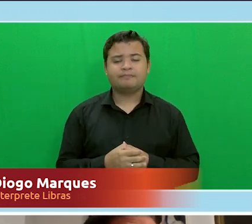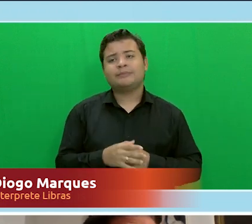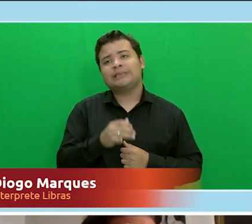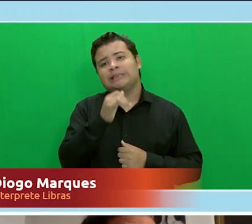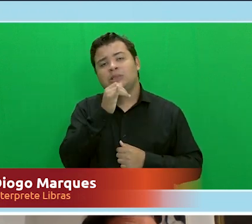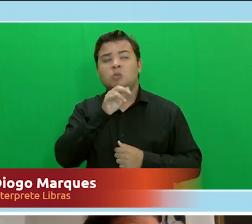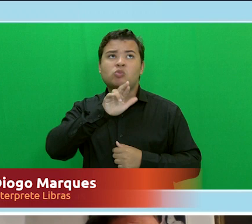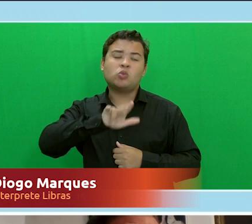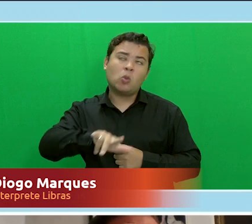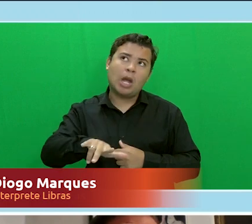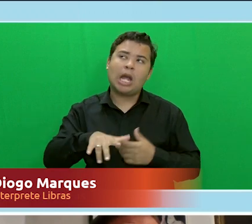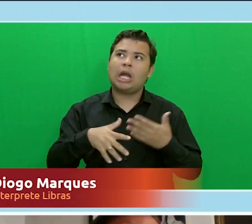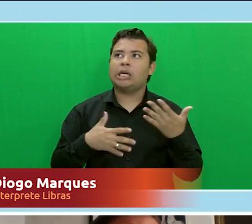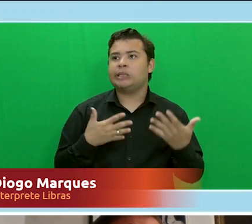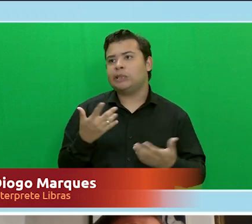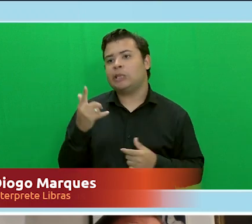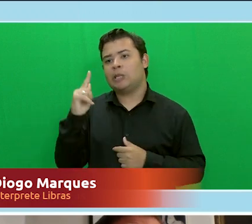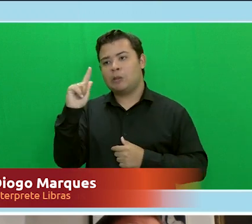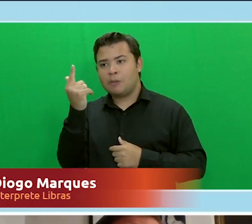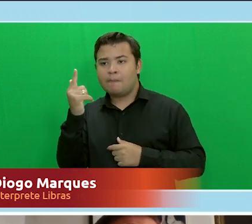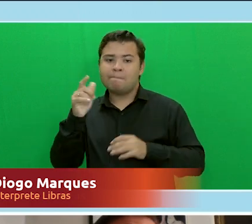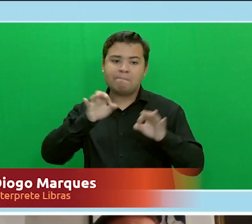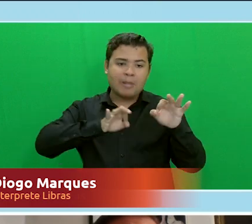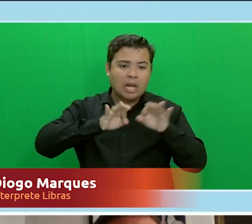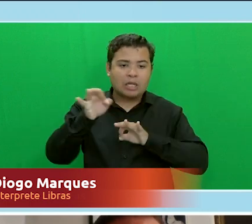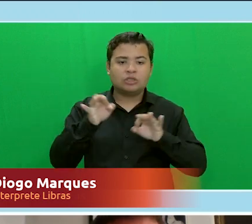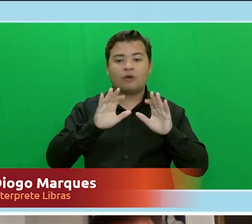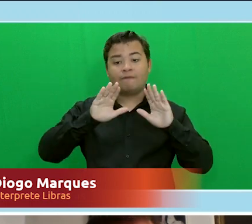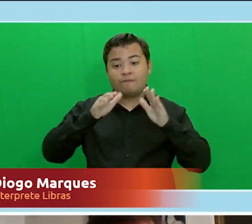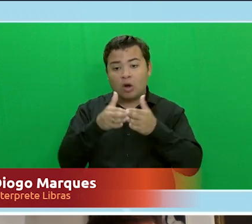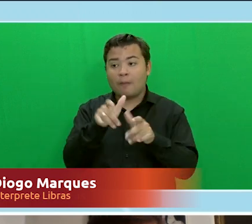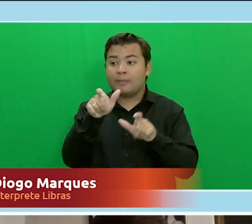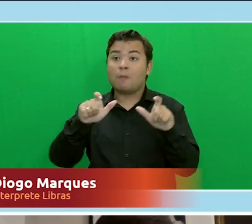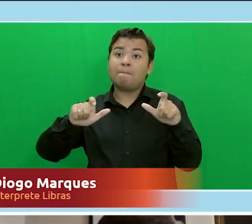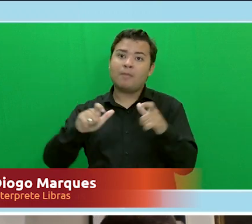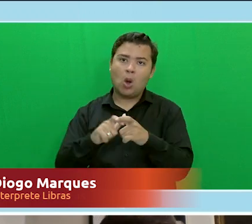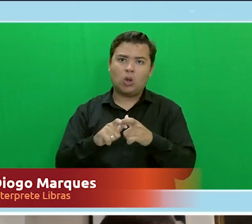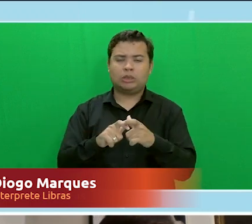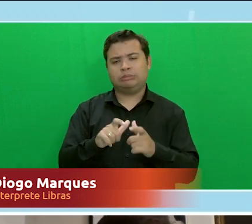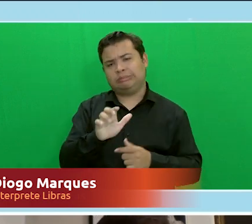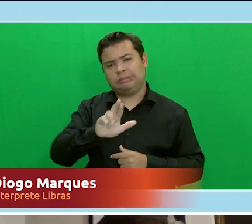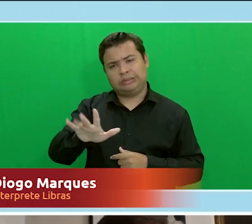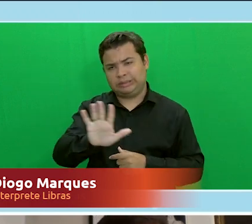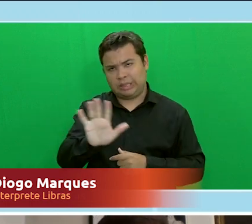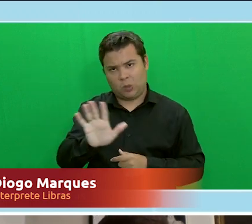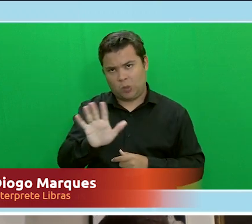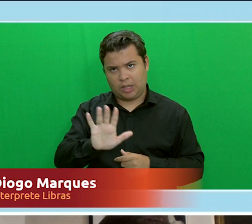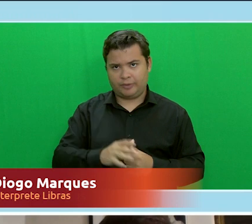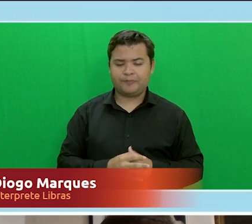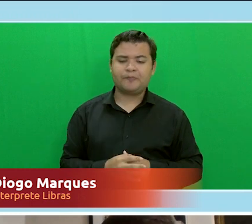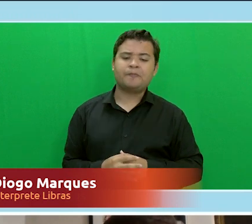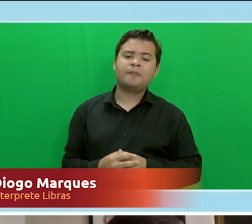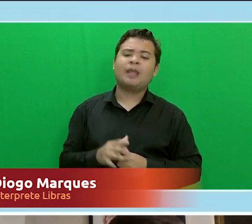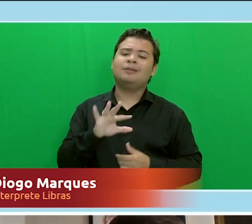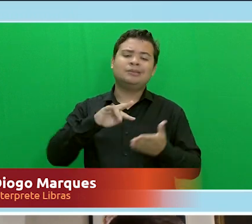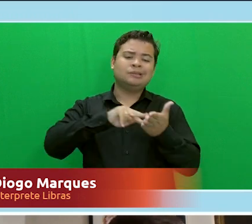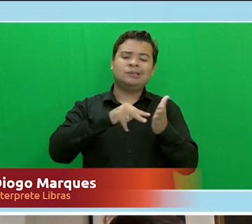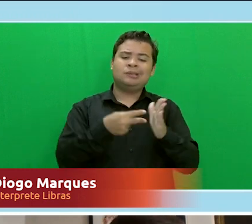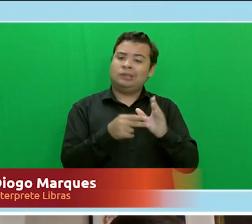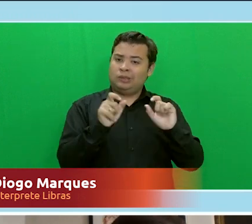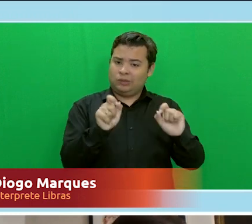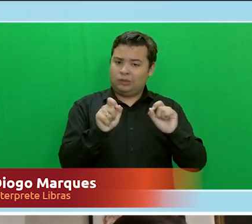Então, não é que ela foi planejada para poucas pessoas, não é isso. Na verdade, há